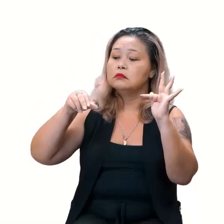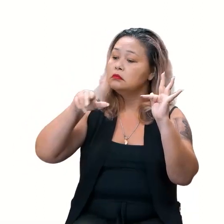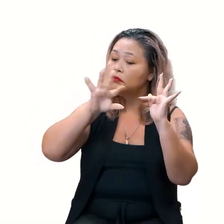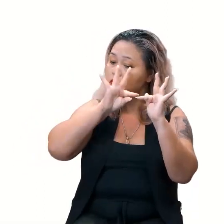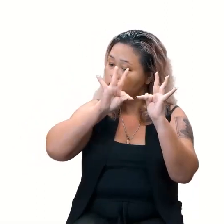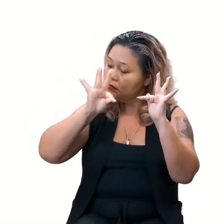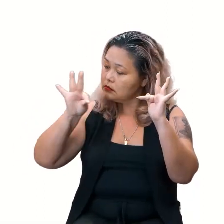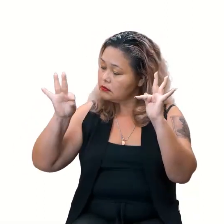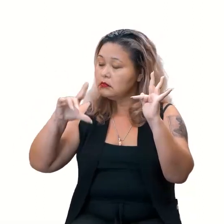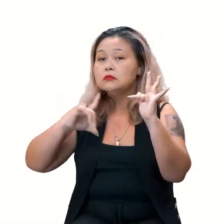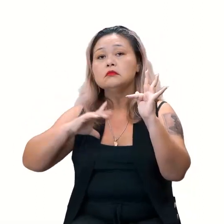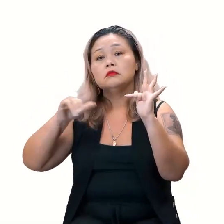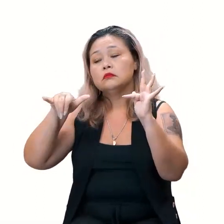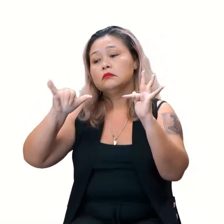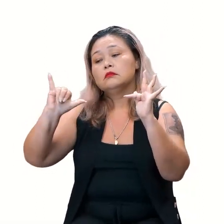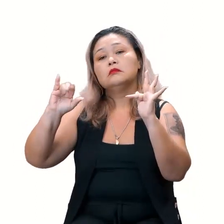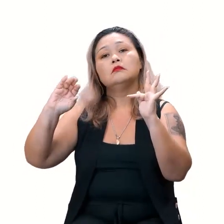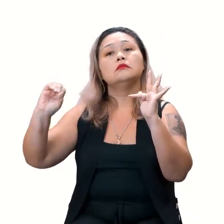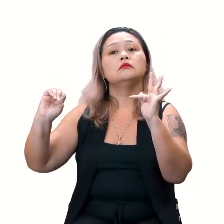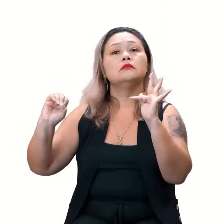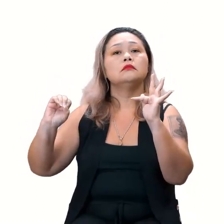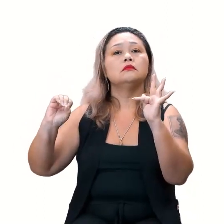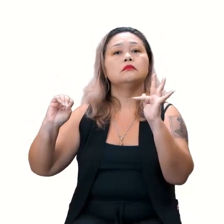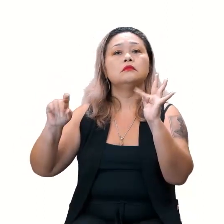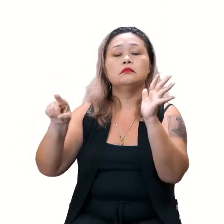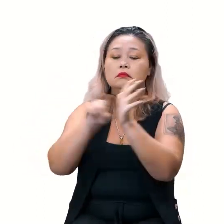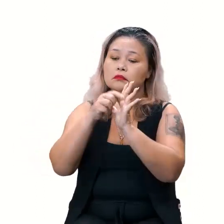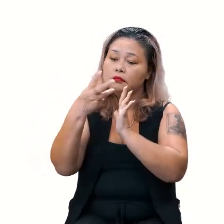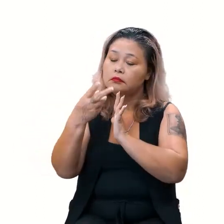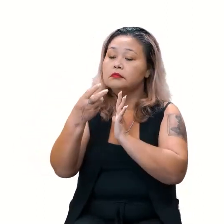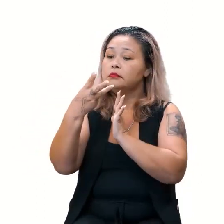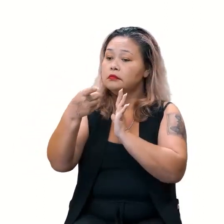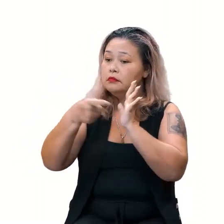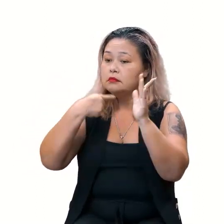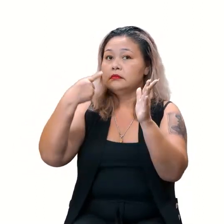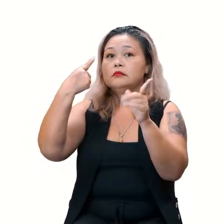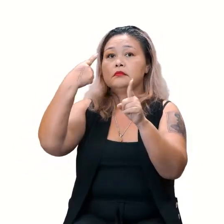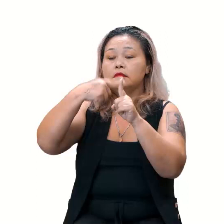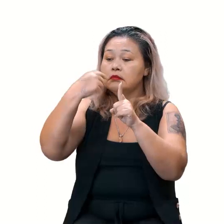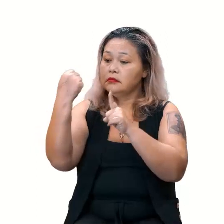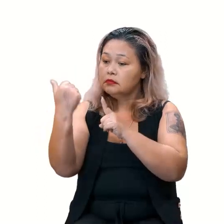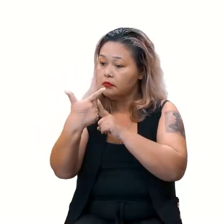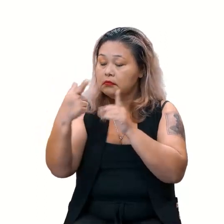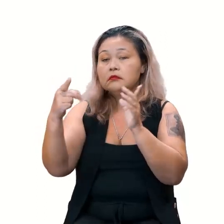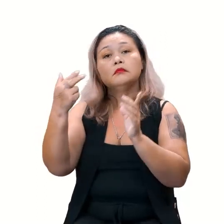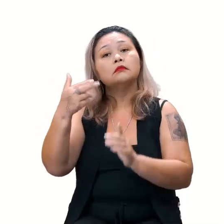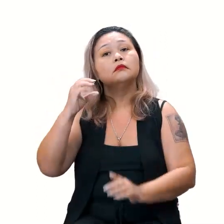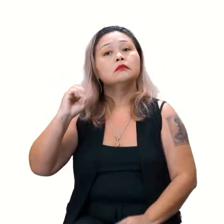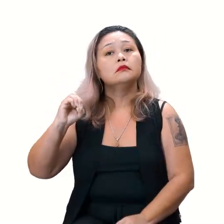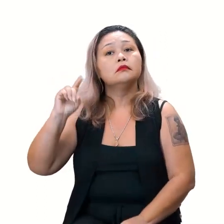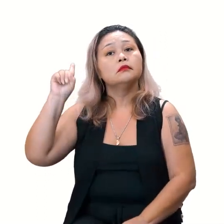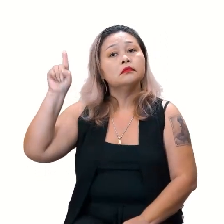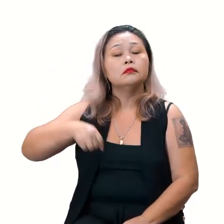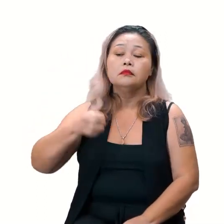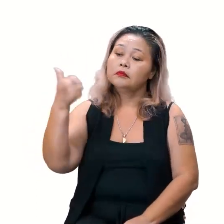isso que eu tenho aqui a zero. Então, menos 3x mais 12 vai ser igual a zero. Isso é uma equação do primeiro grau. Tudo que